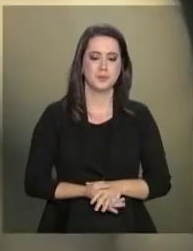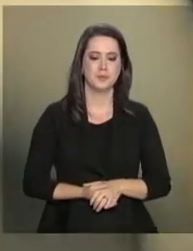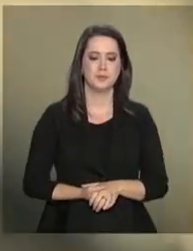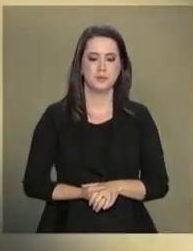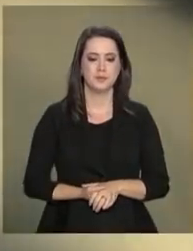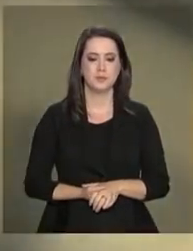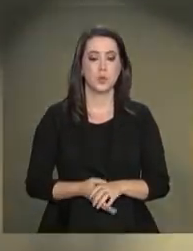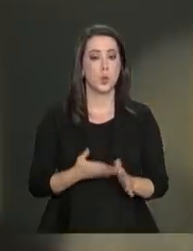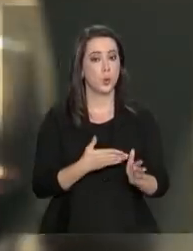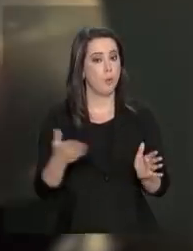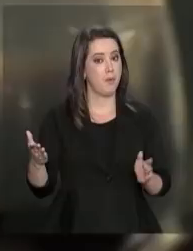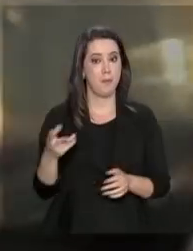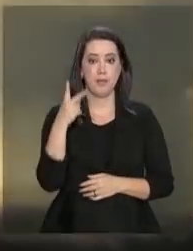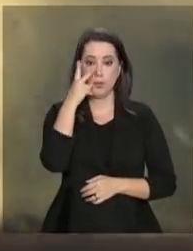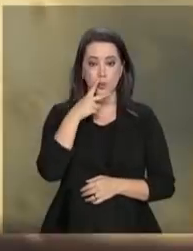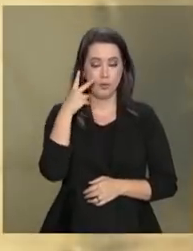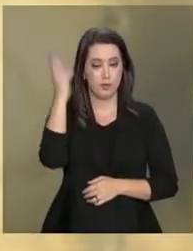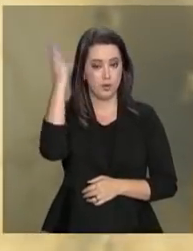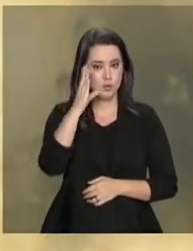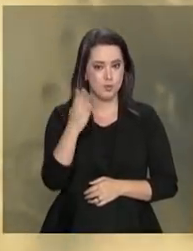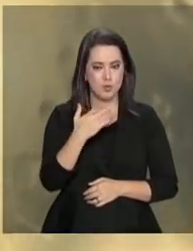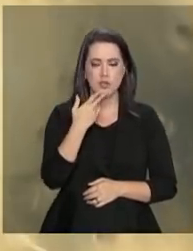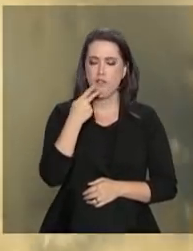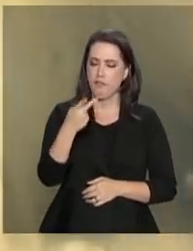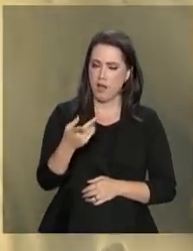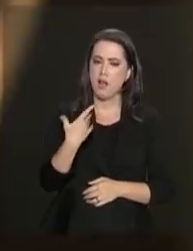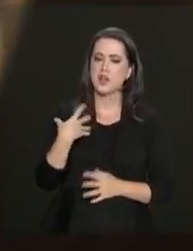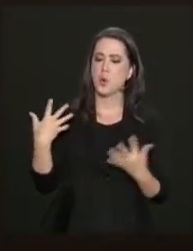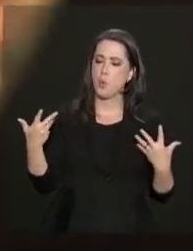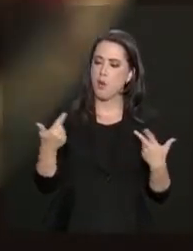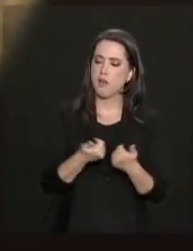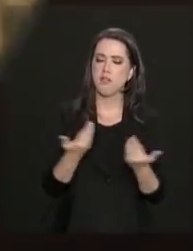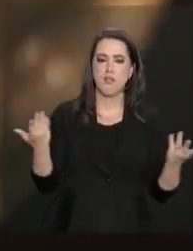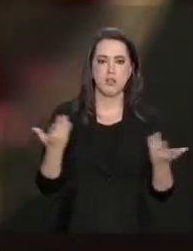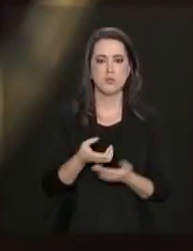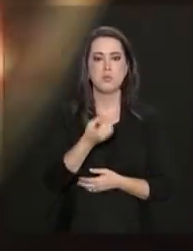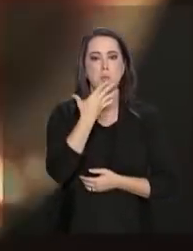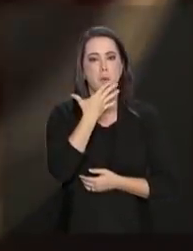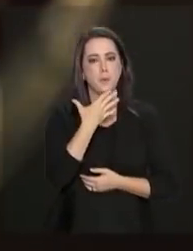o momento do vinho brasileiro é um momento de afirmação e de qualidade